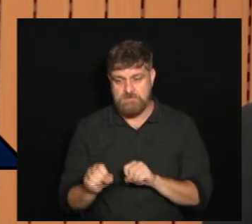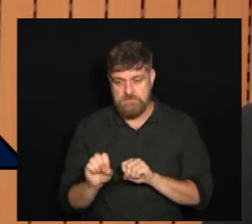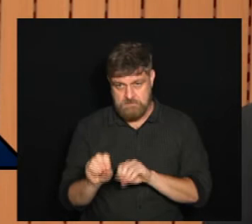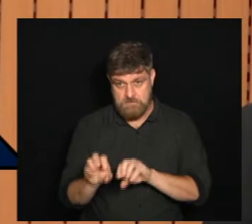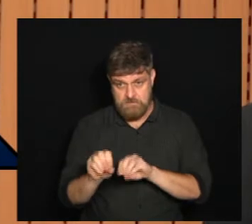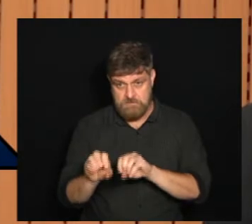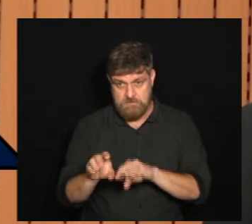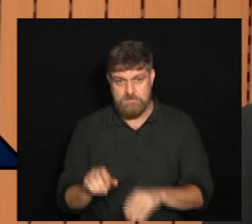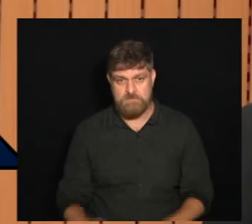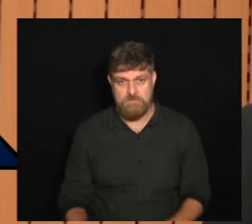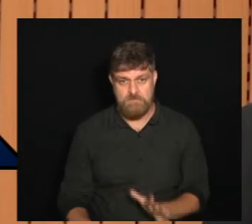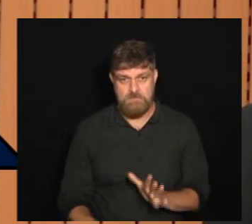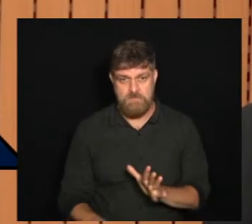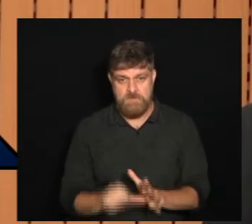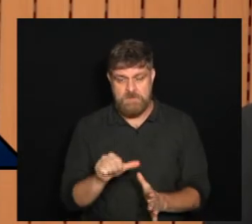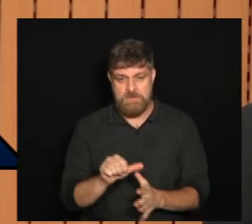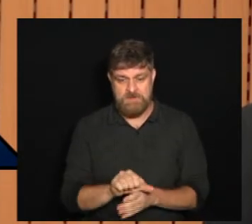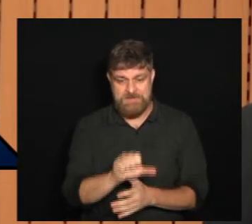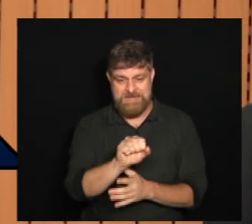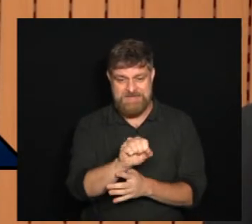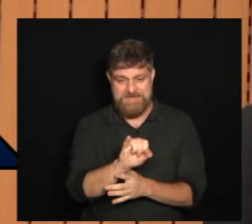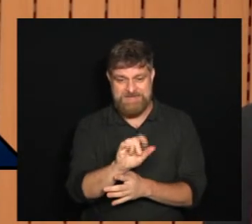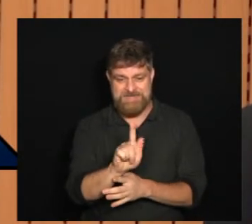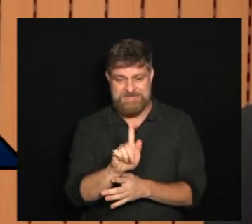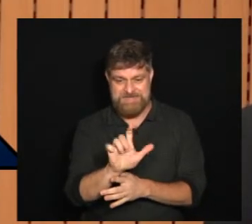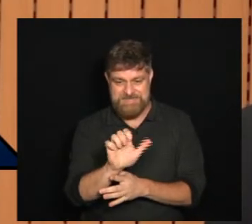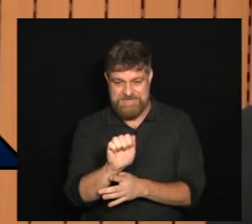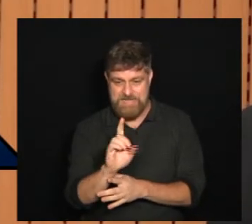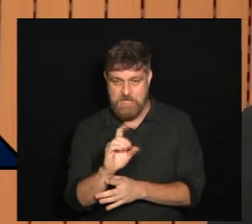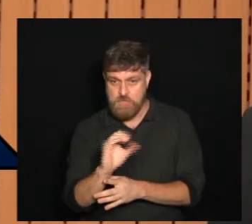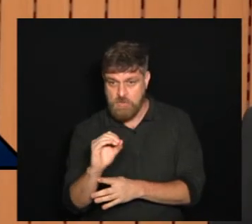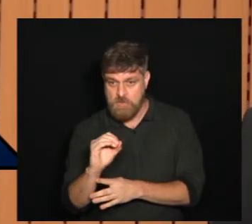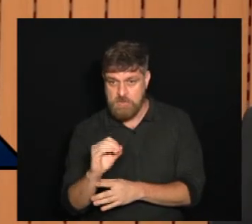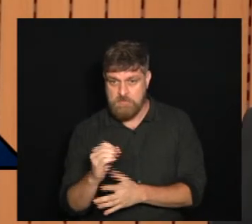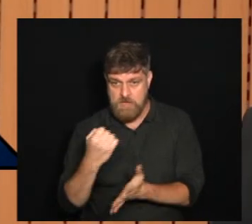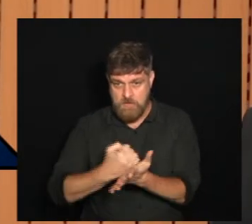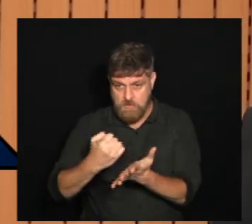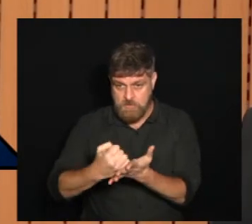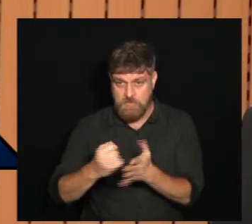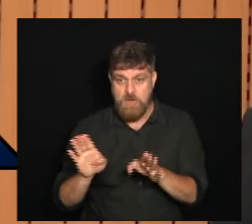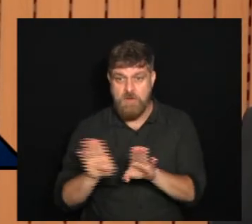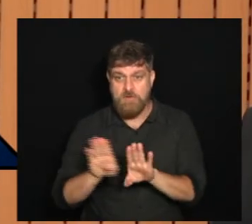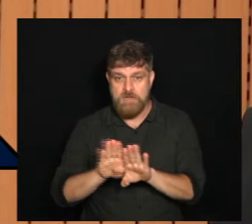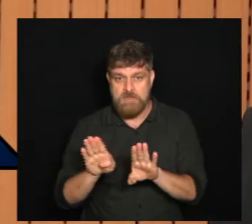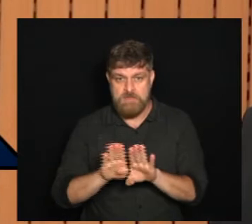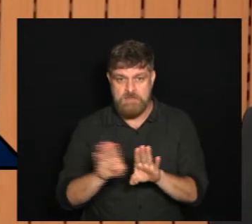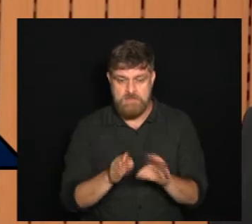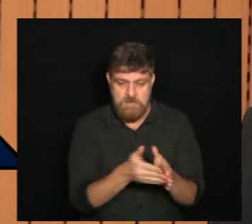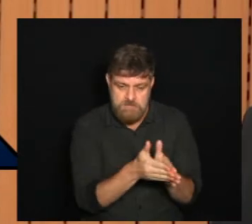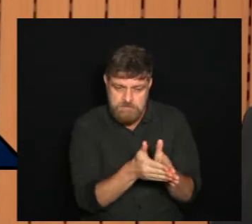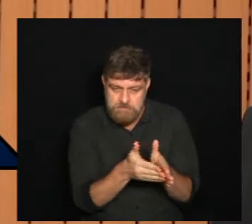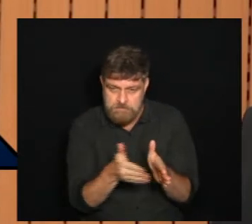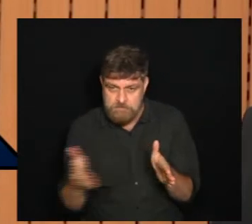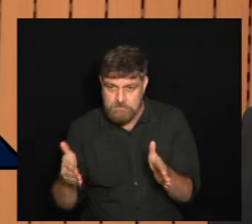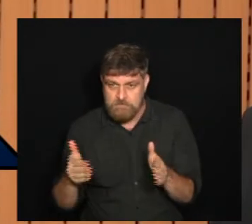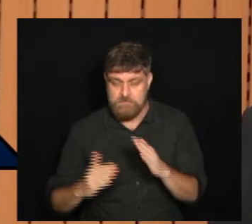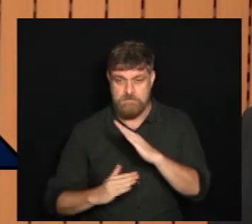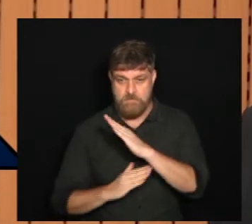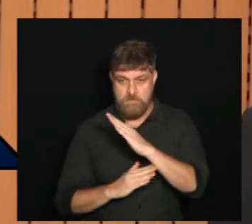primeiro é o SIGADOC, para o protocolo e a tramitação dentro da nossa